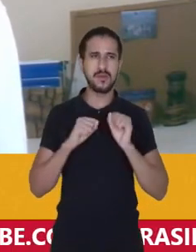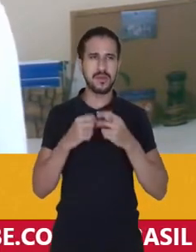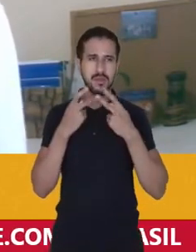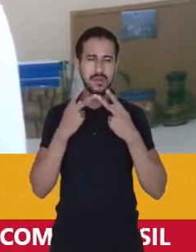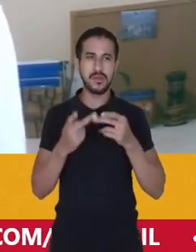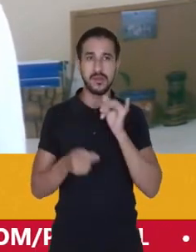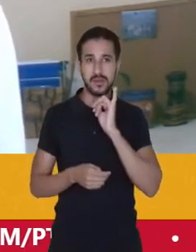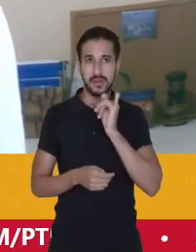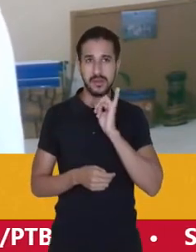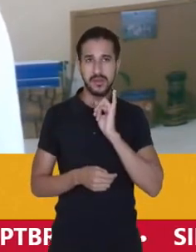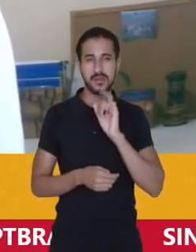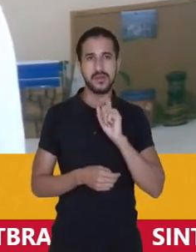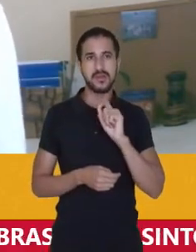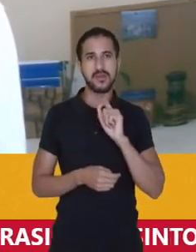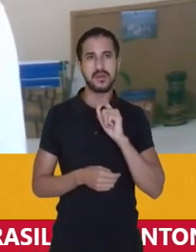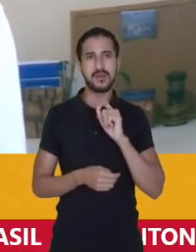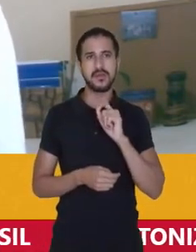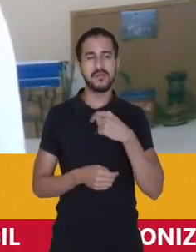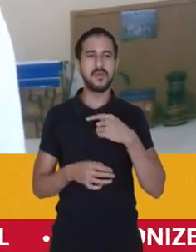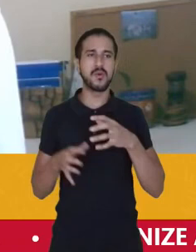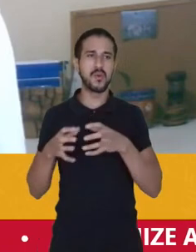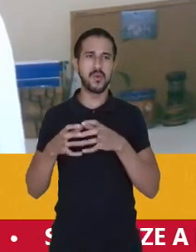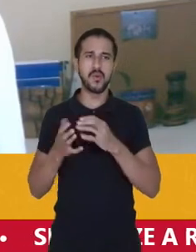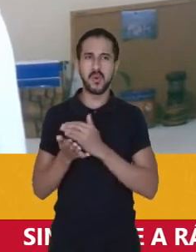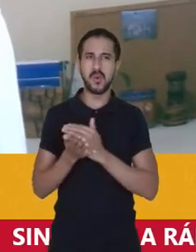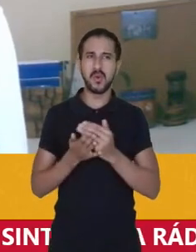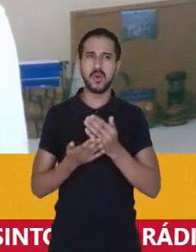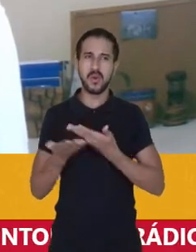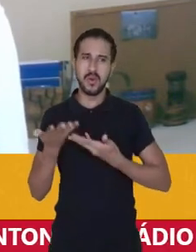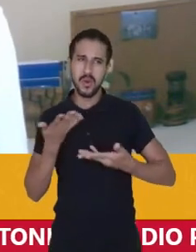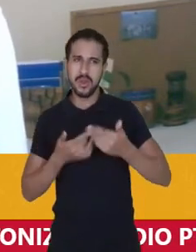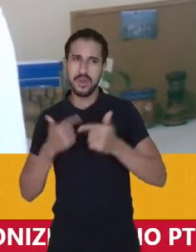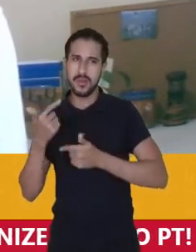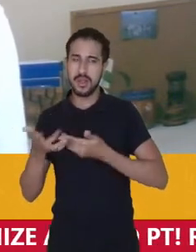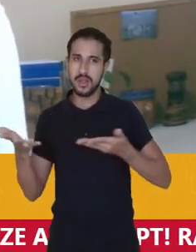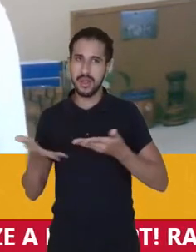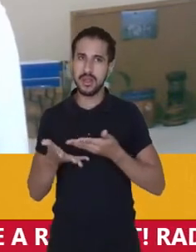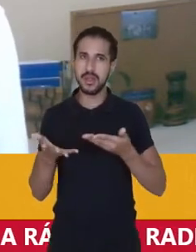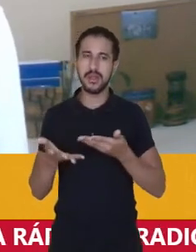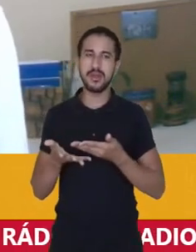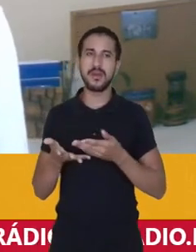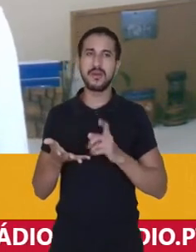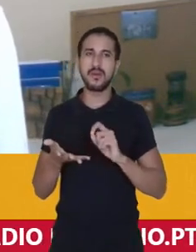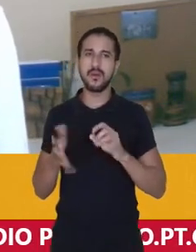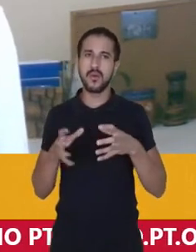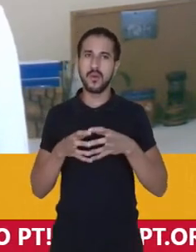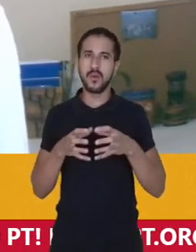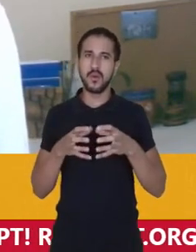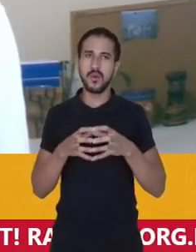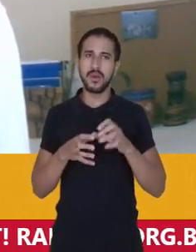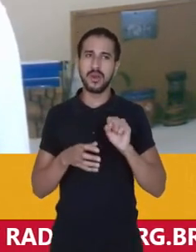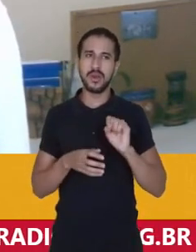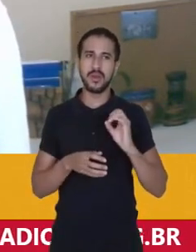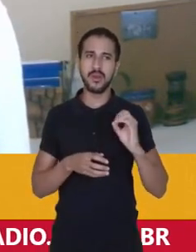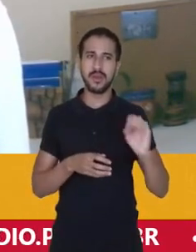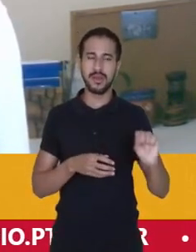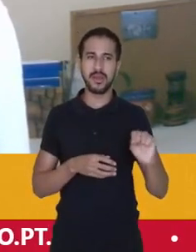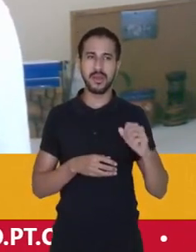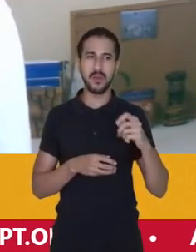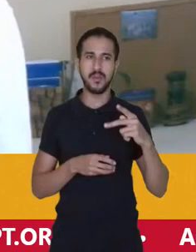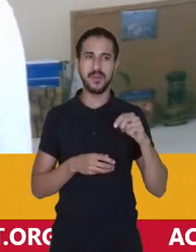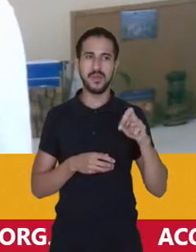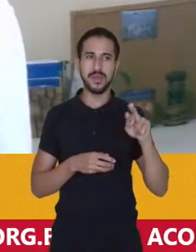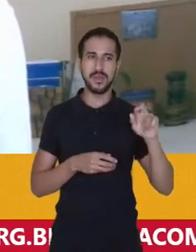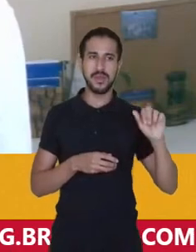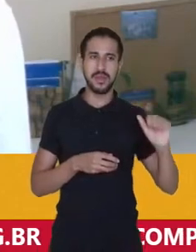o exemplo, né, com o qual o meu grupo começa a se relacionar agora, na forma de assessoramento, do grupo SOS Providência, no Morro